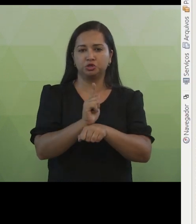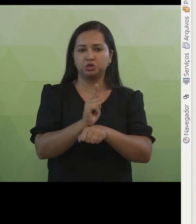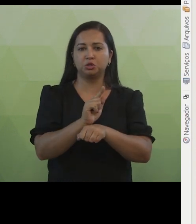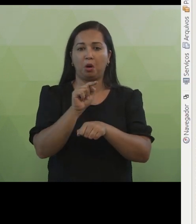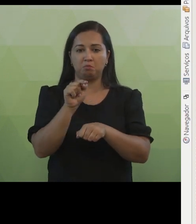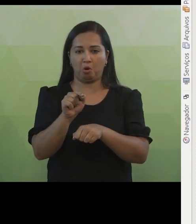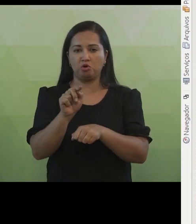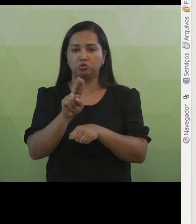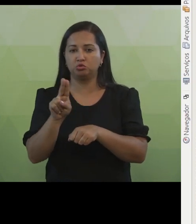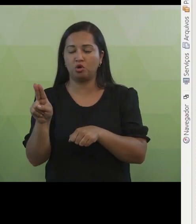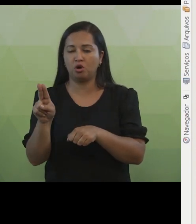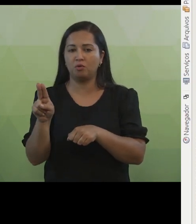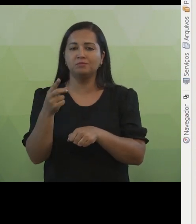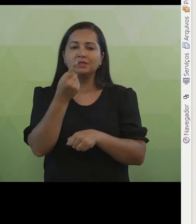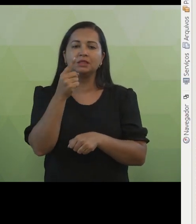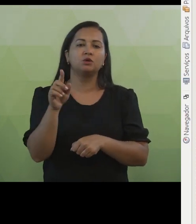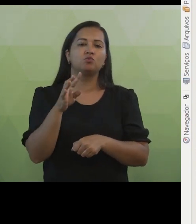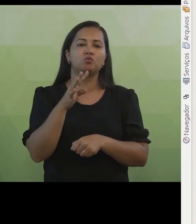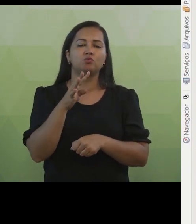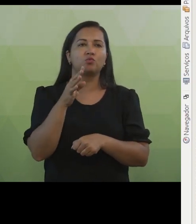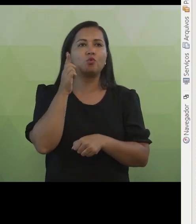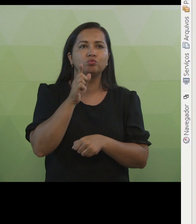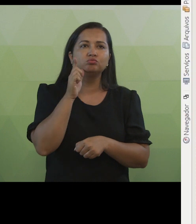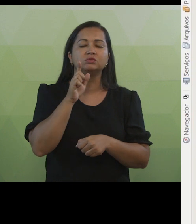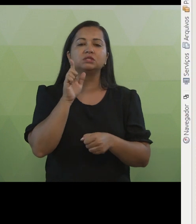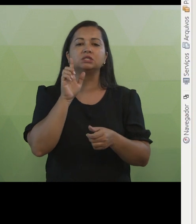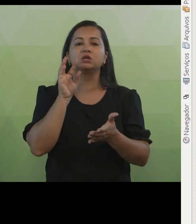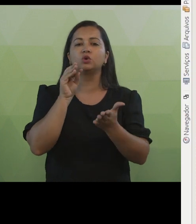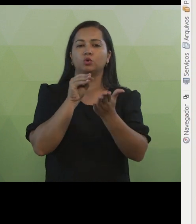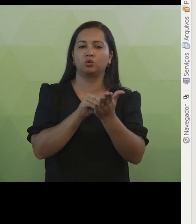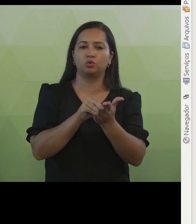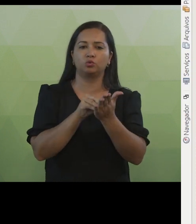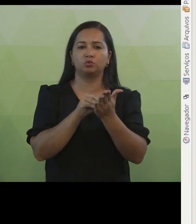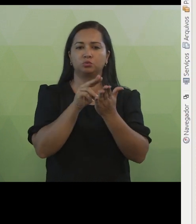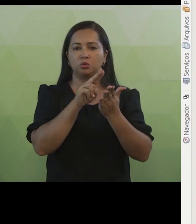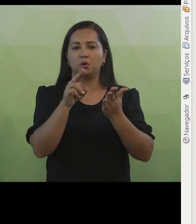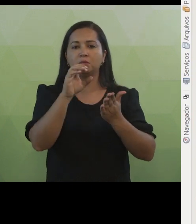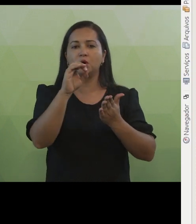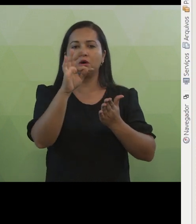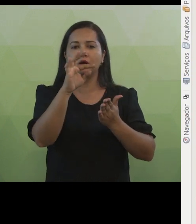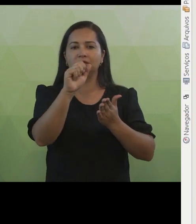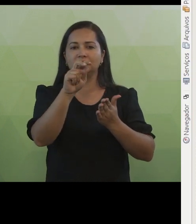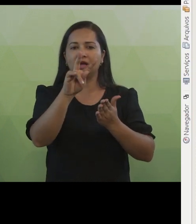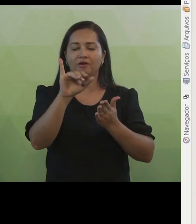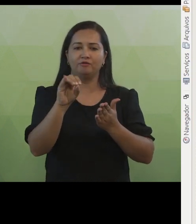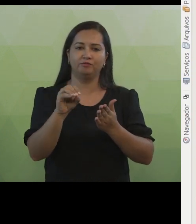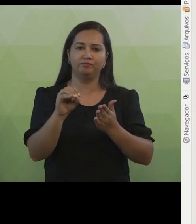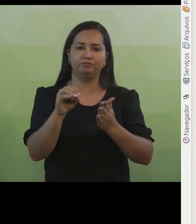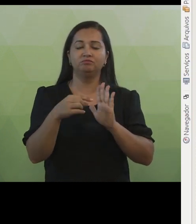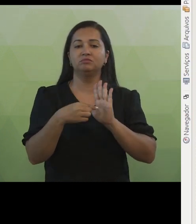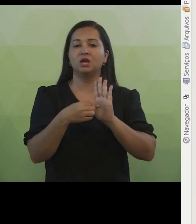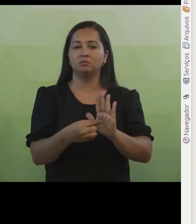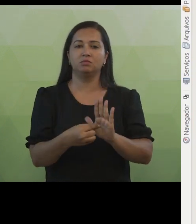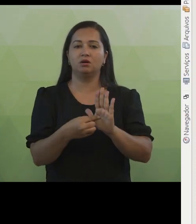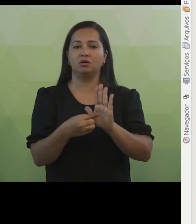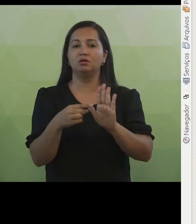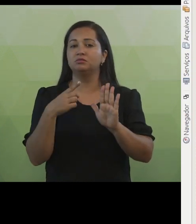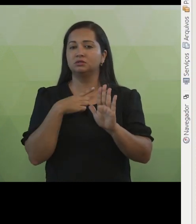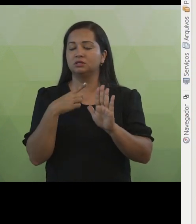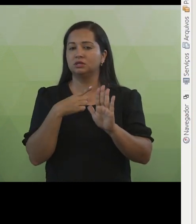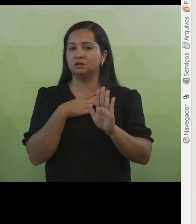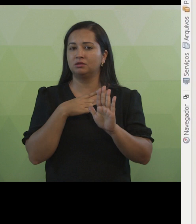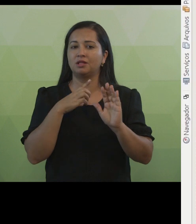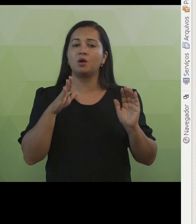conseguir atribuir o valor Otávio para esse atributo. Ele dá a mensagem aqui que é um acesso